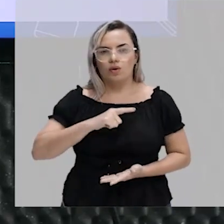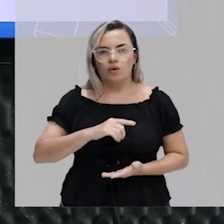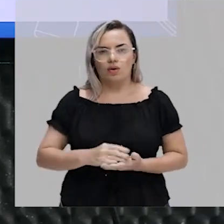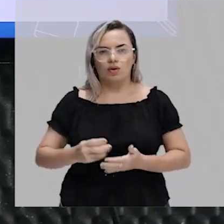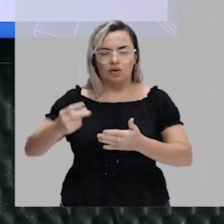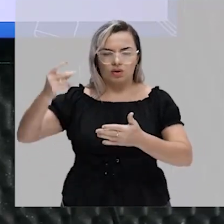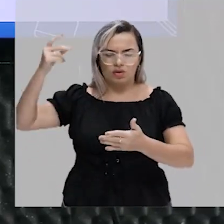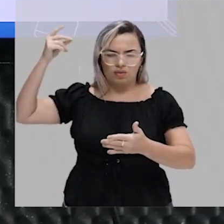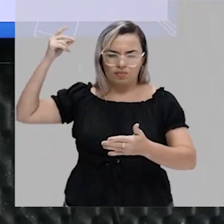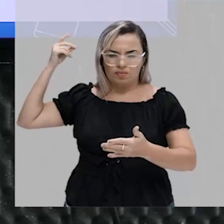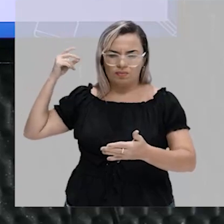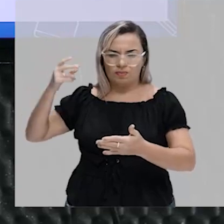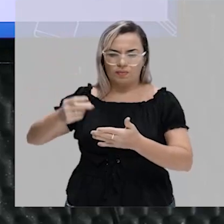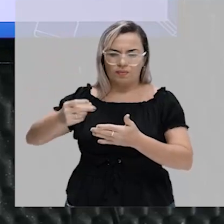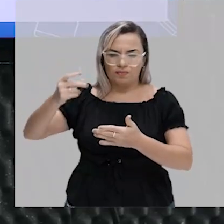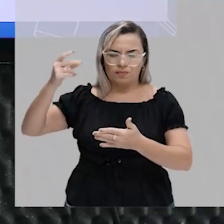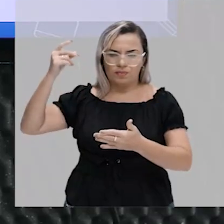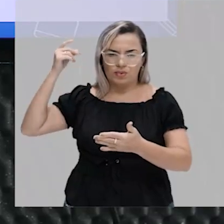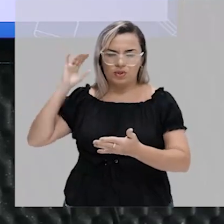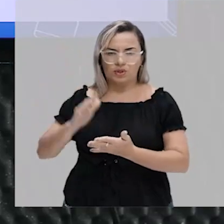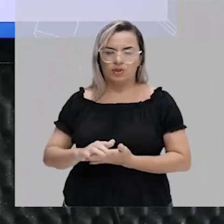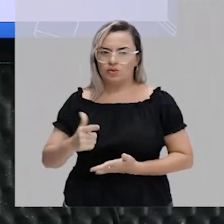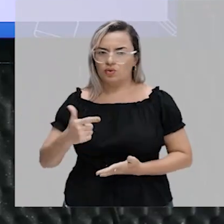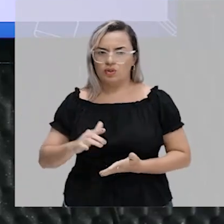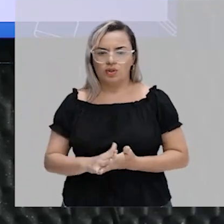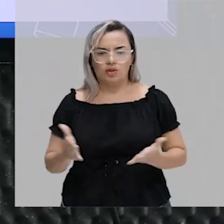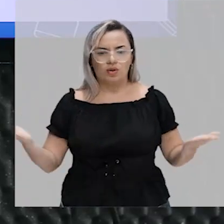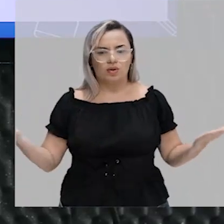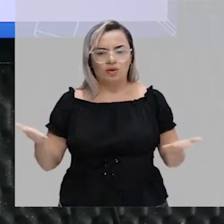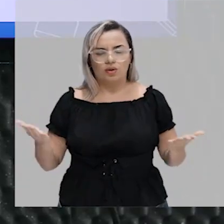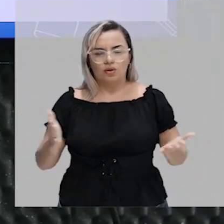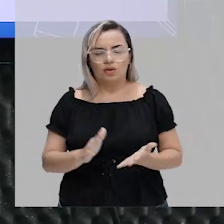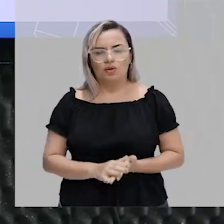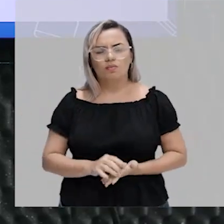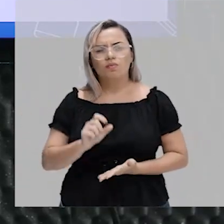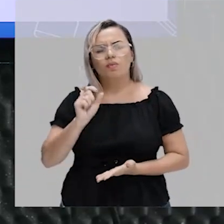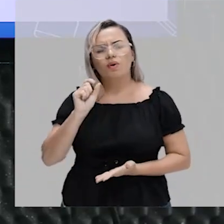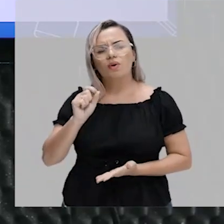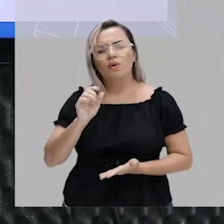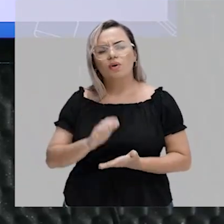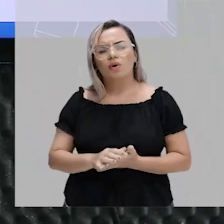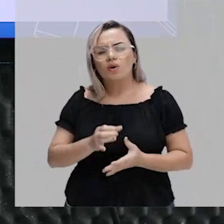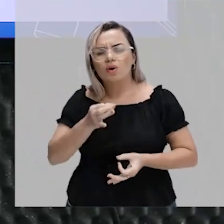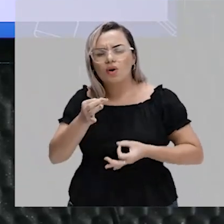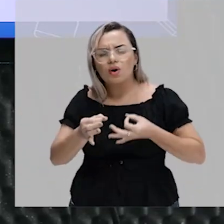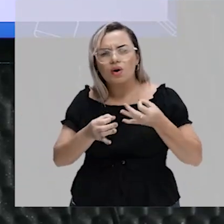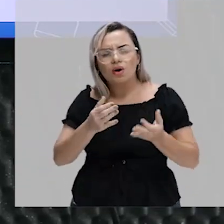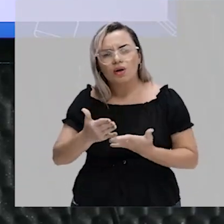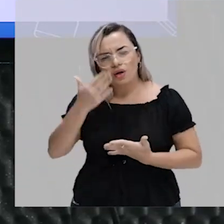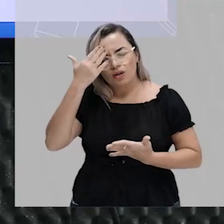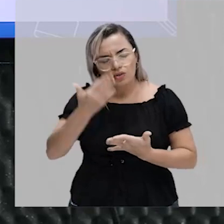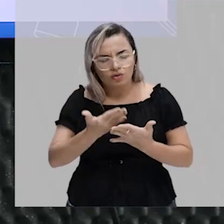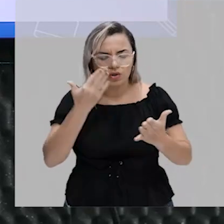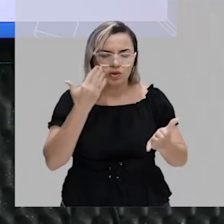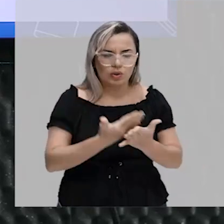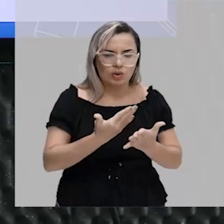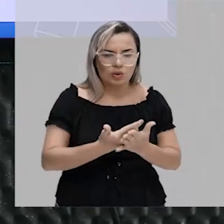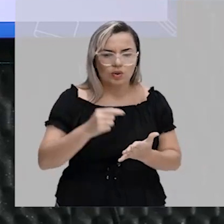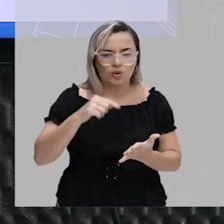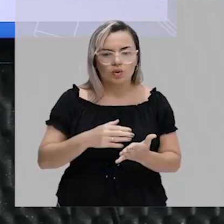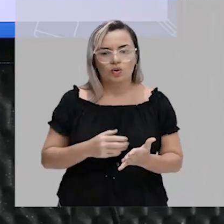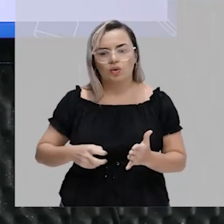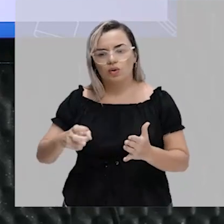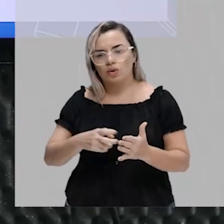épocas remotas, que não existem atualmente, tá? Então, o que seriam os argumentos paleontológicos? É justamente